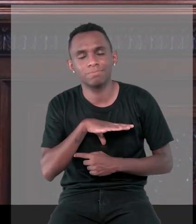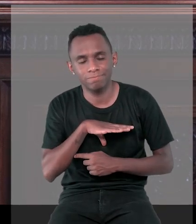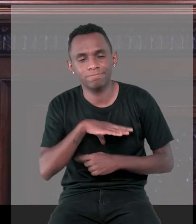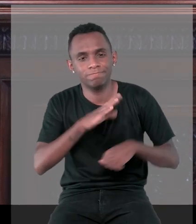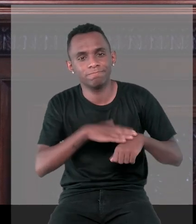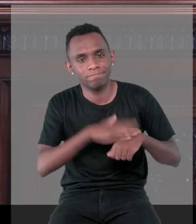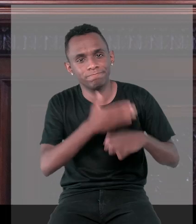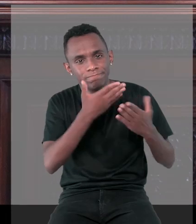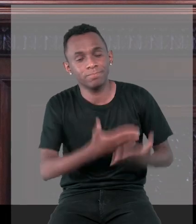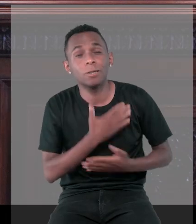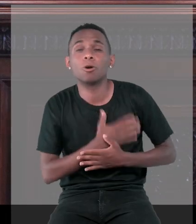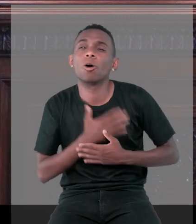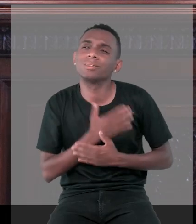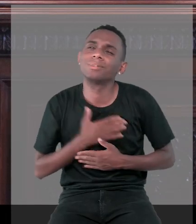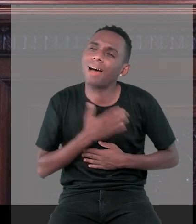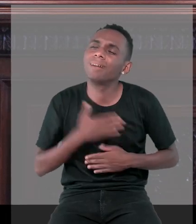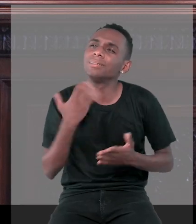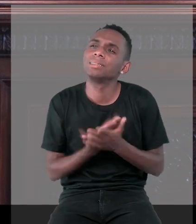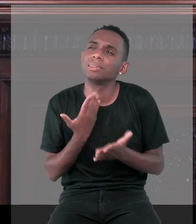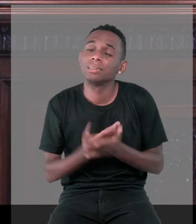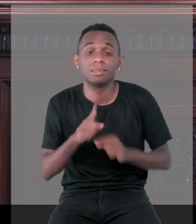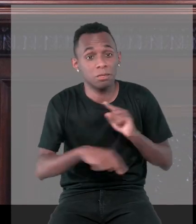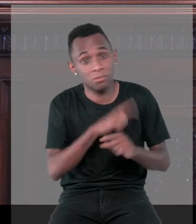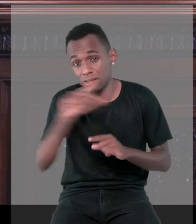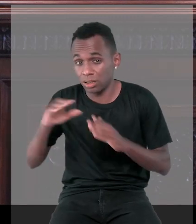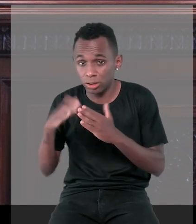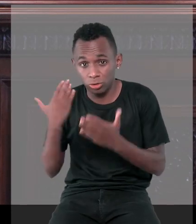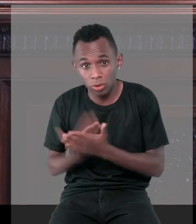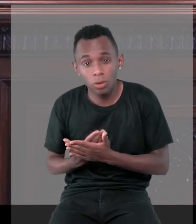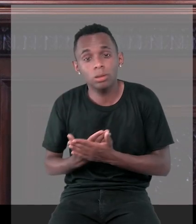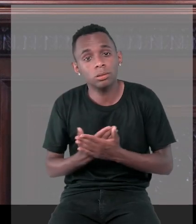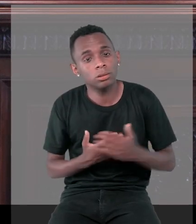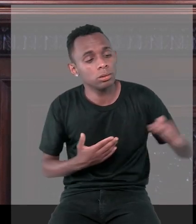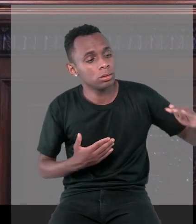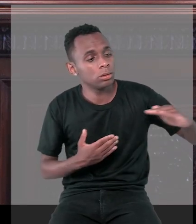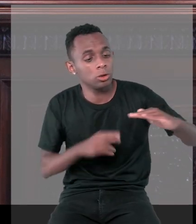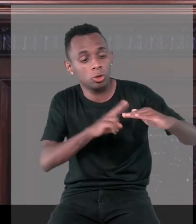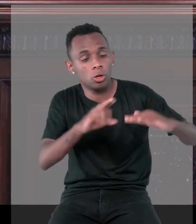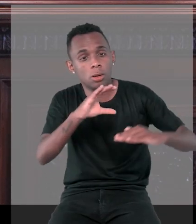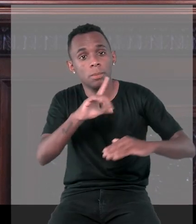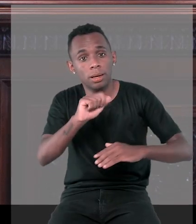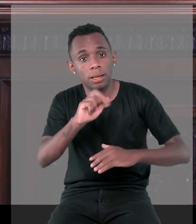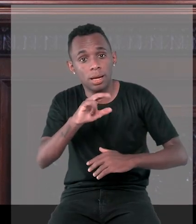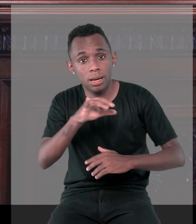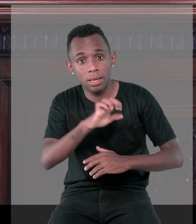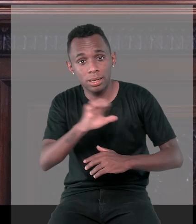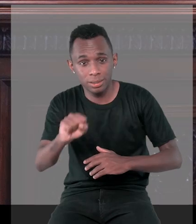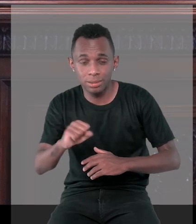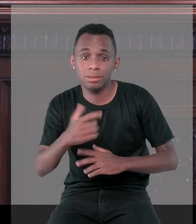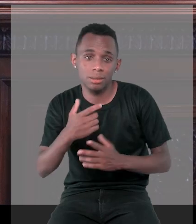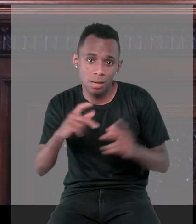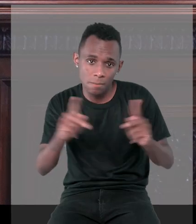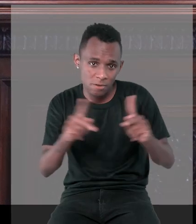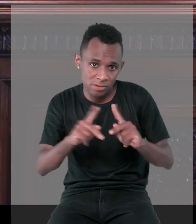O cara gostava de estudar e tal, depois ele teve que sair da escola. E ela se chama Clarice, né? Eu não sei se você pensou